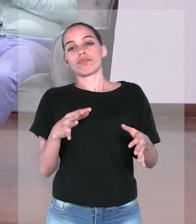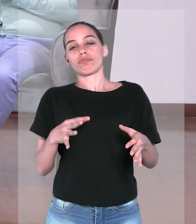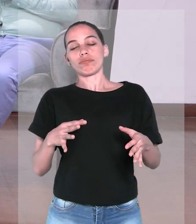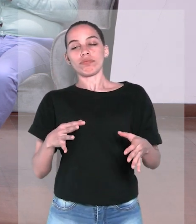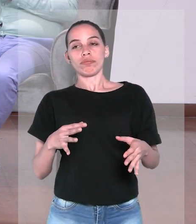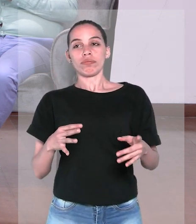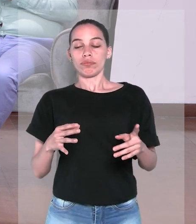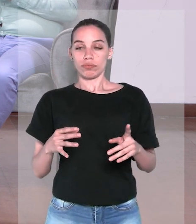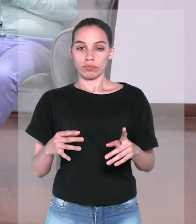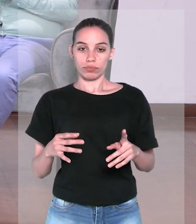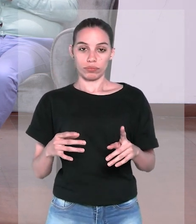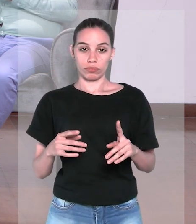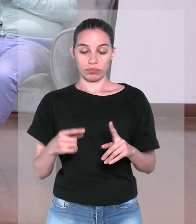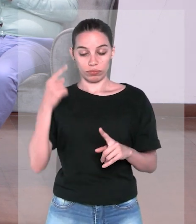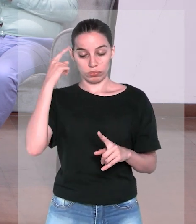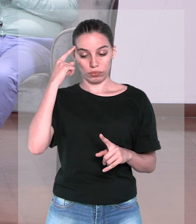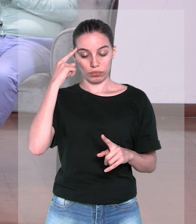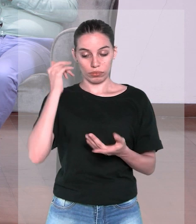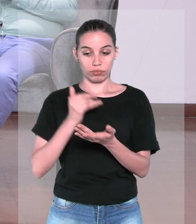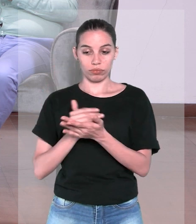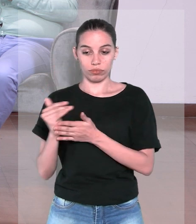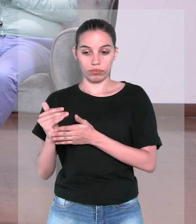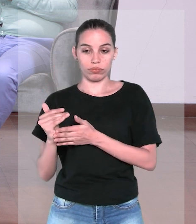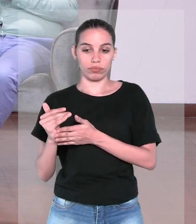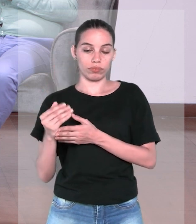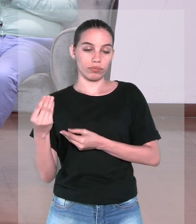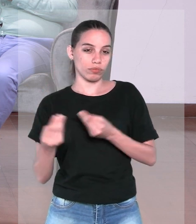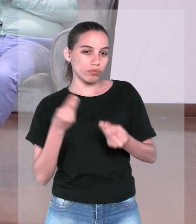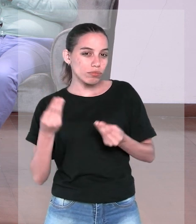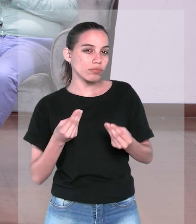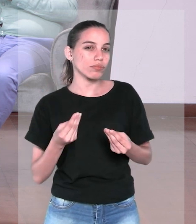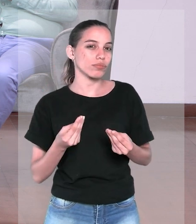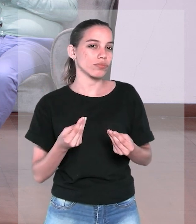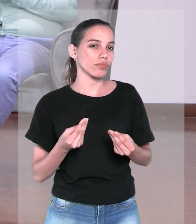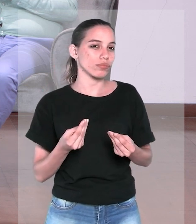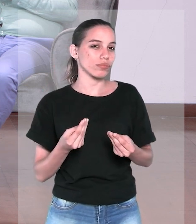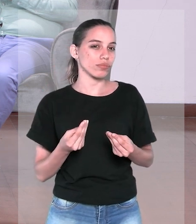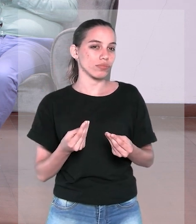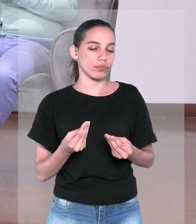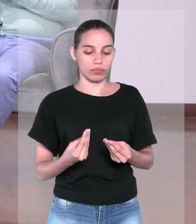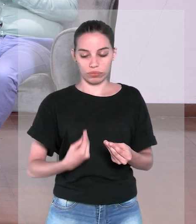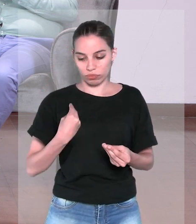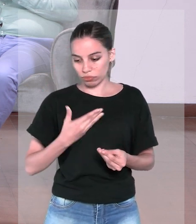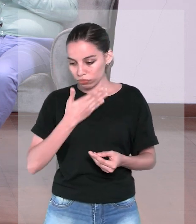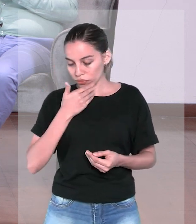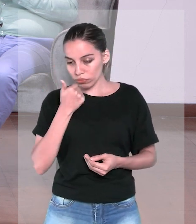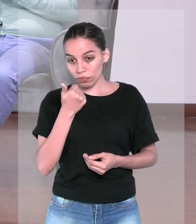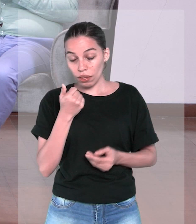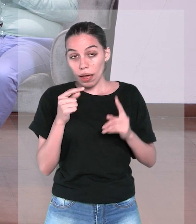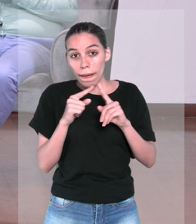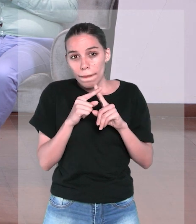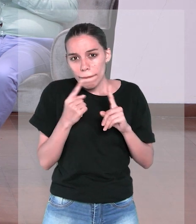Rejane, lá no fundo, ela tem uma pergunta para fazer. Uma espectadora na plateia faz uma pergunta no microfone. Boa noite, já que você